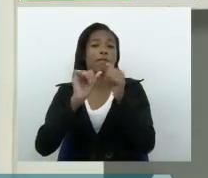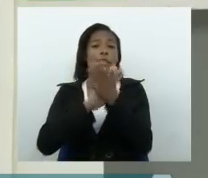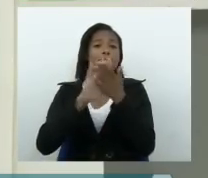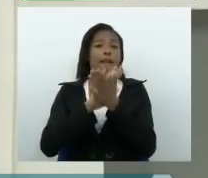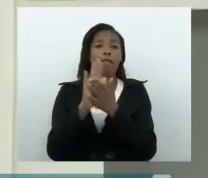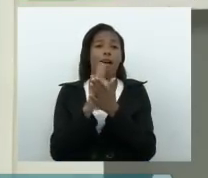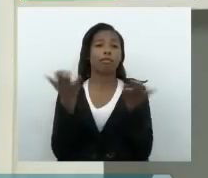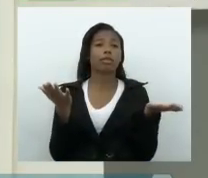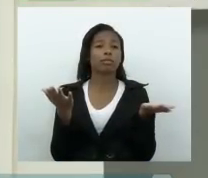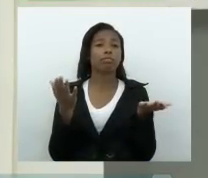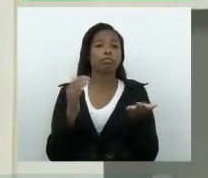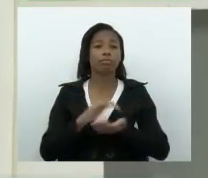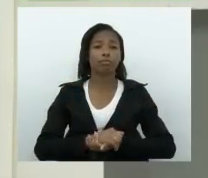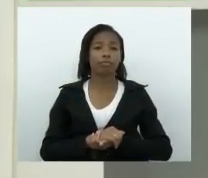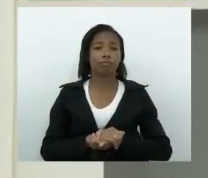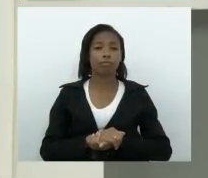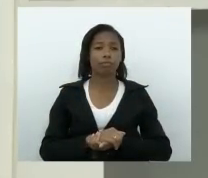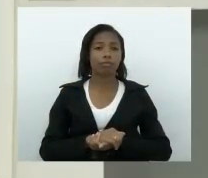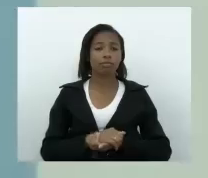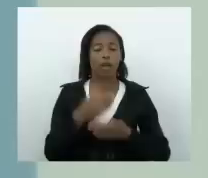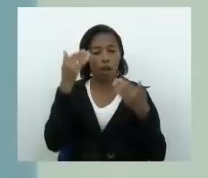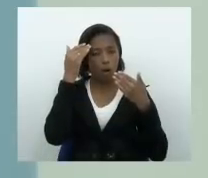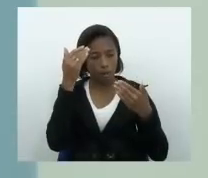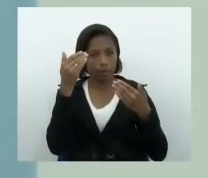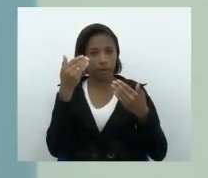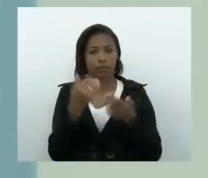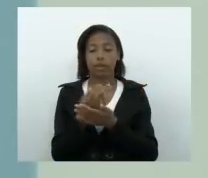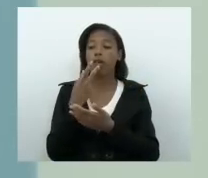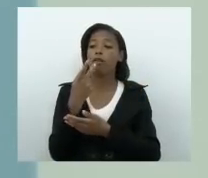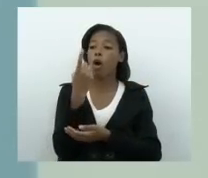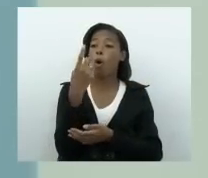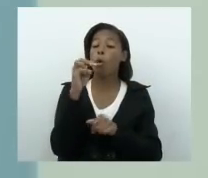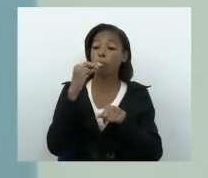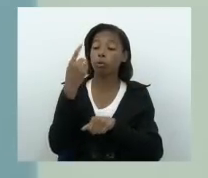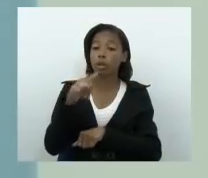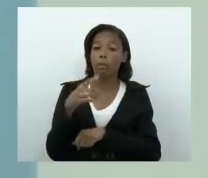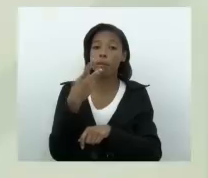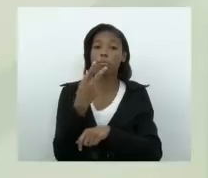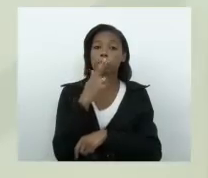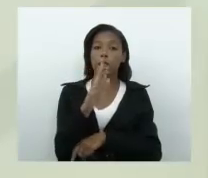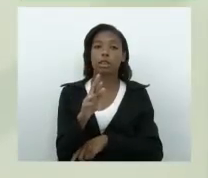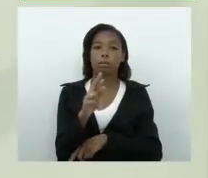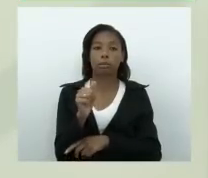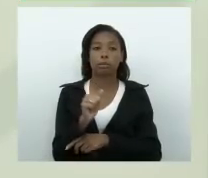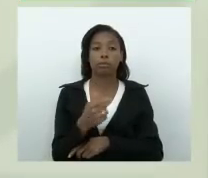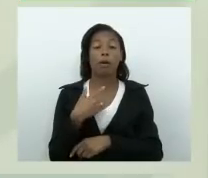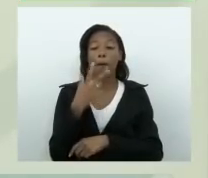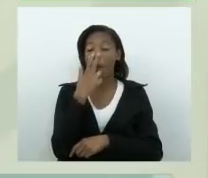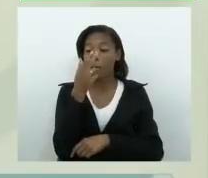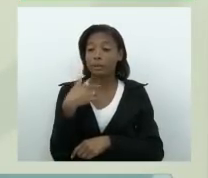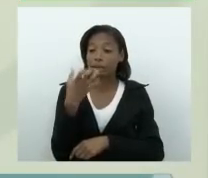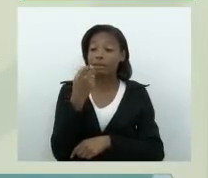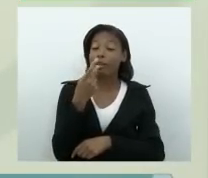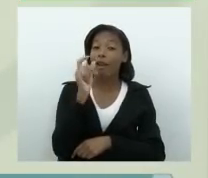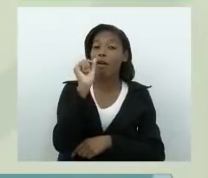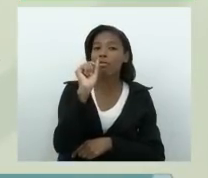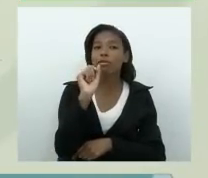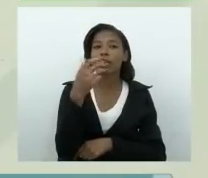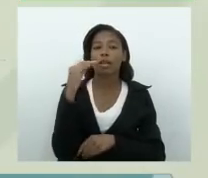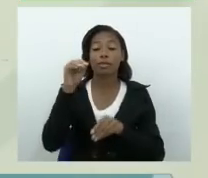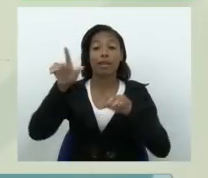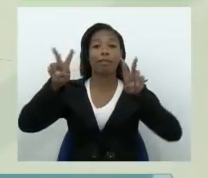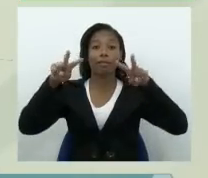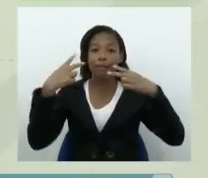que tinha? Muito obrigado, candidato. O senhor tem 1 minuto e meio para a sua resposta. Olha, eu quero dizer para você que está